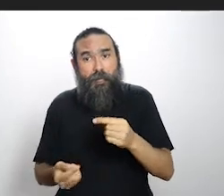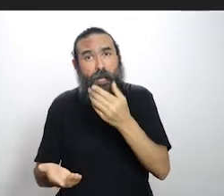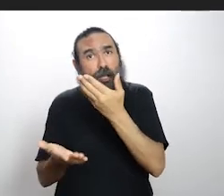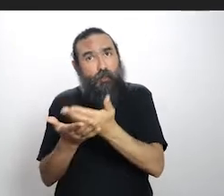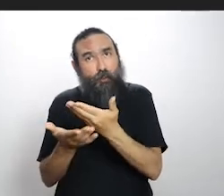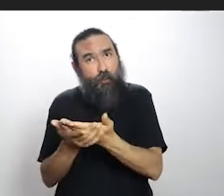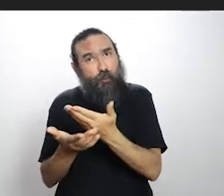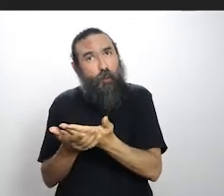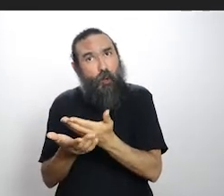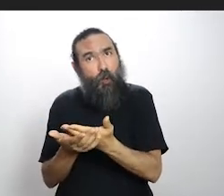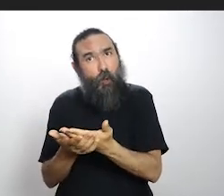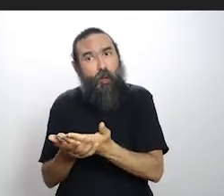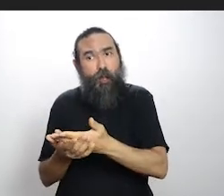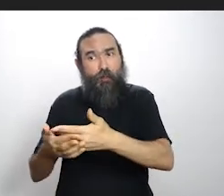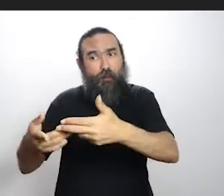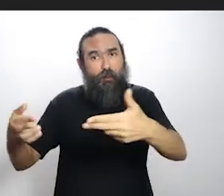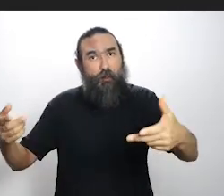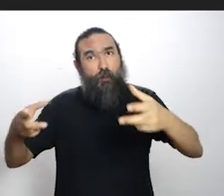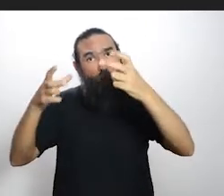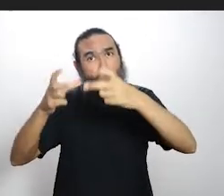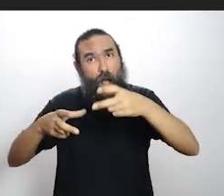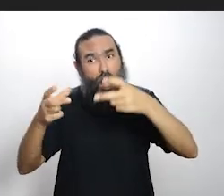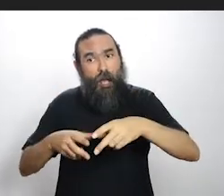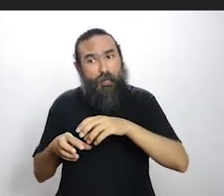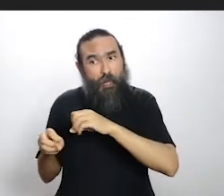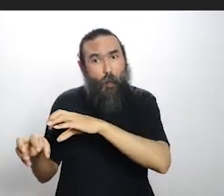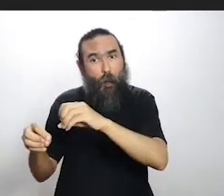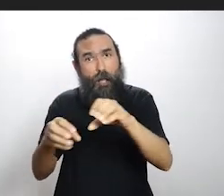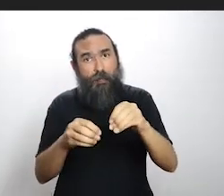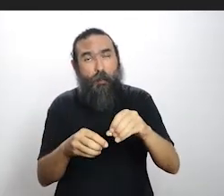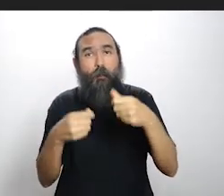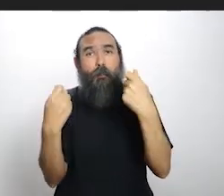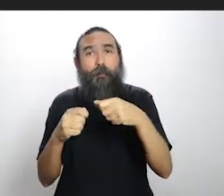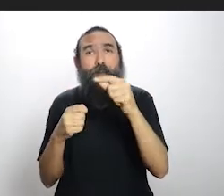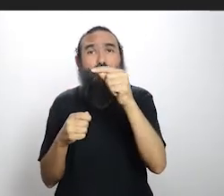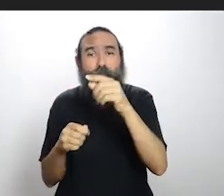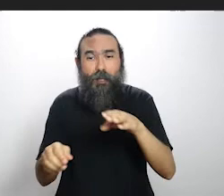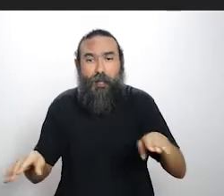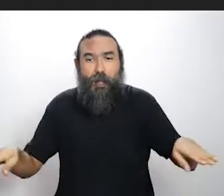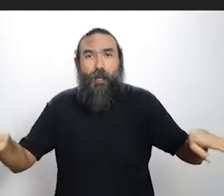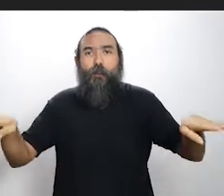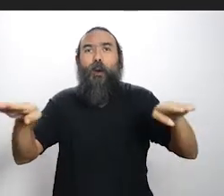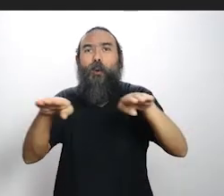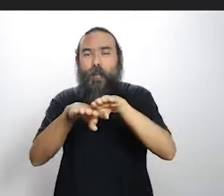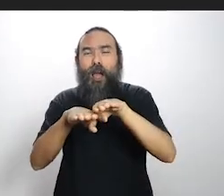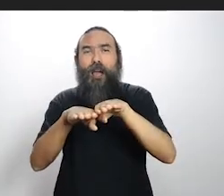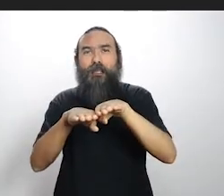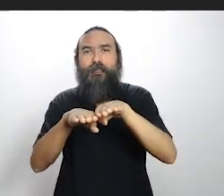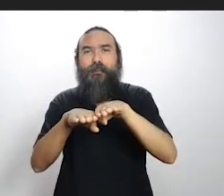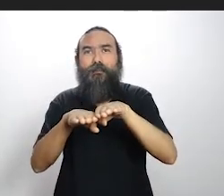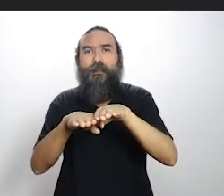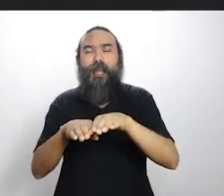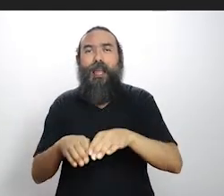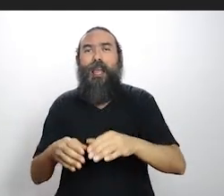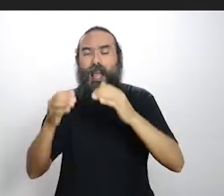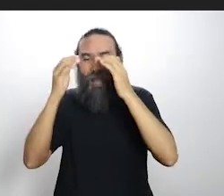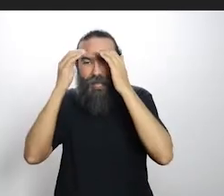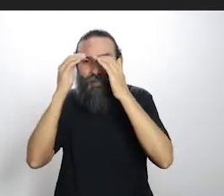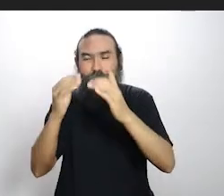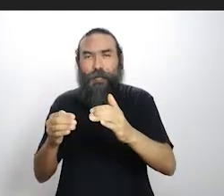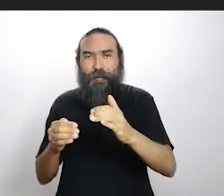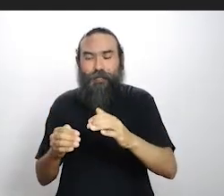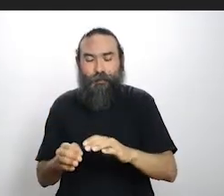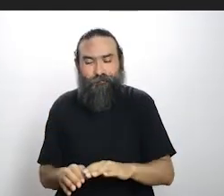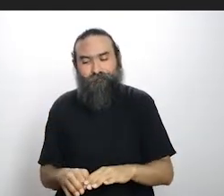igualdade ou de equidade, mas principalmente de respeito, só que, infelizmente, alguns desses espaços educacionais